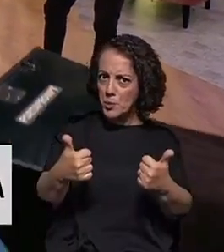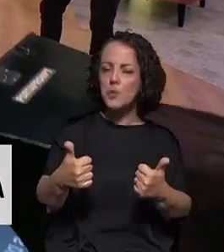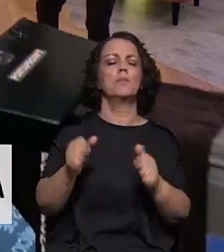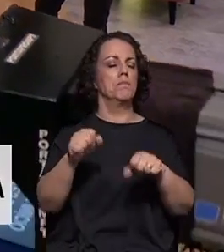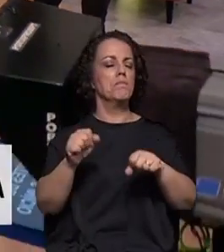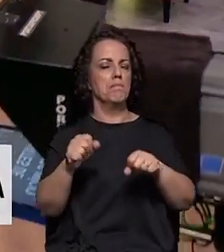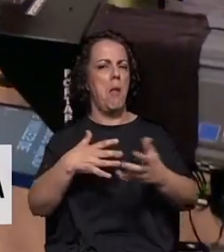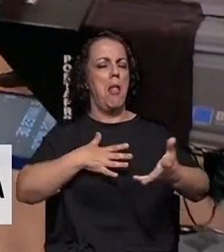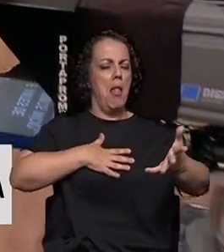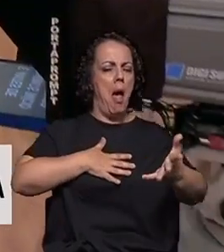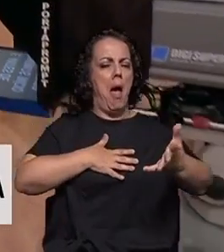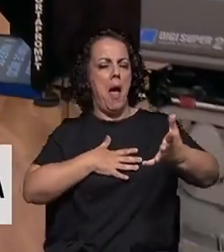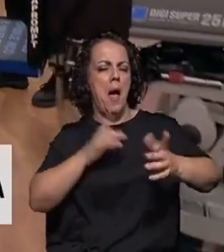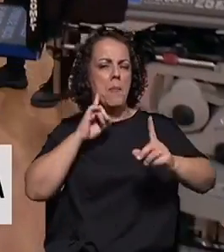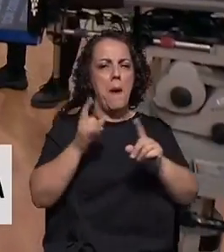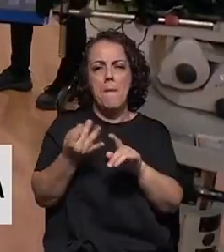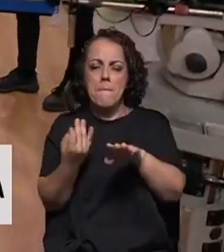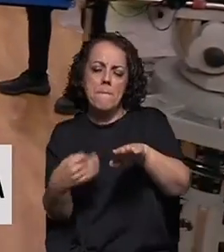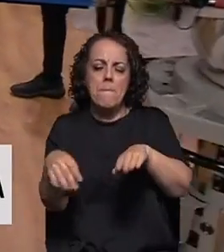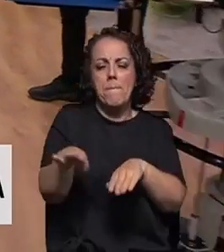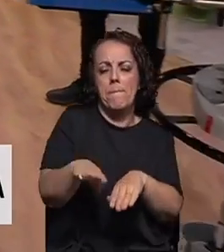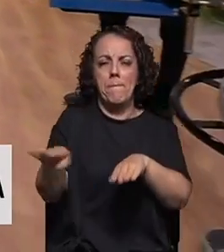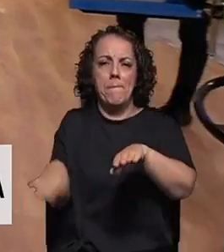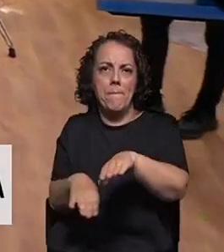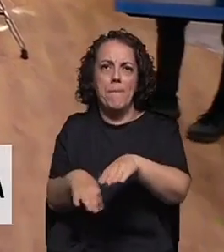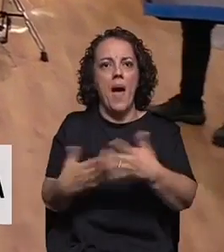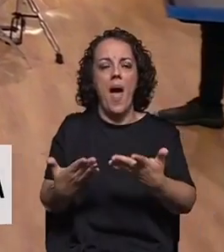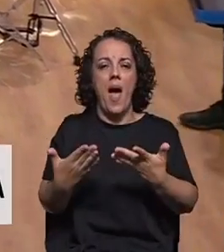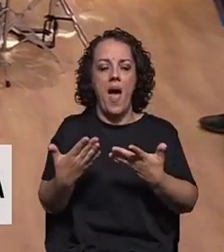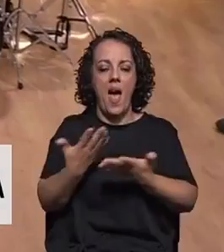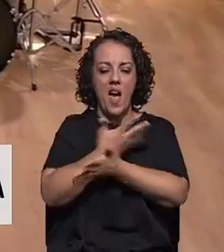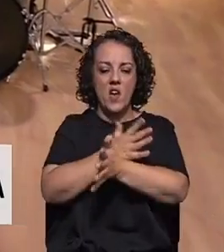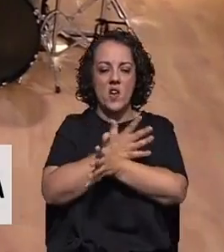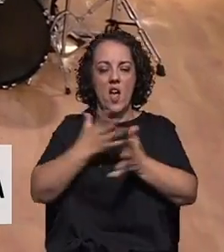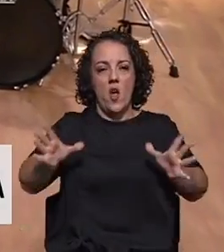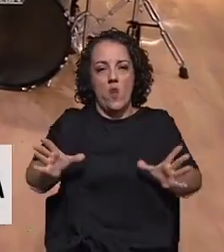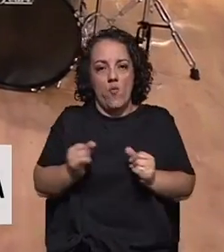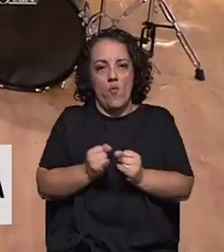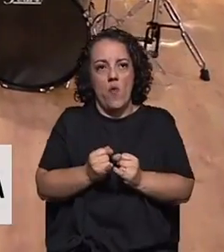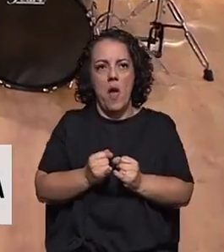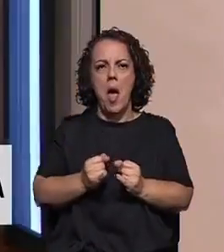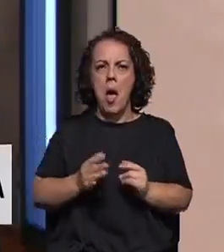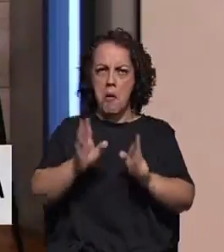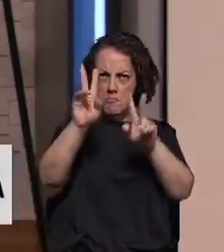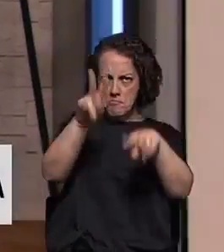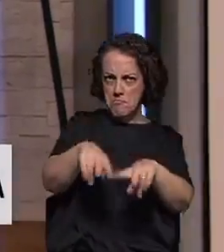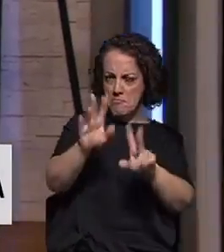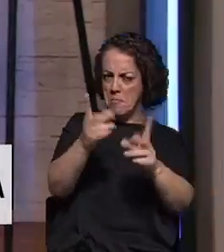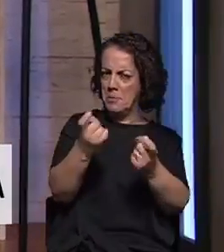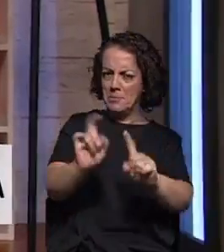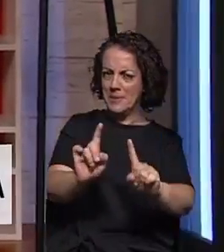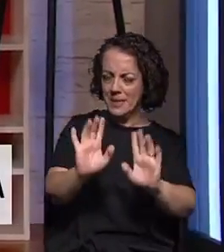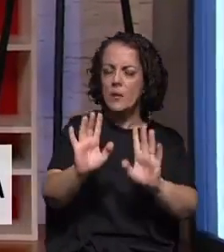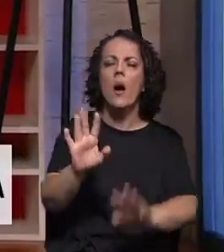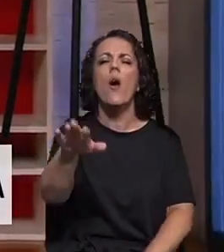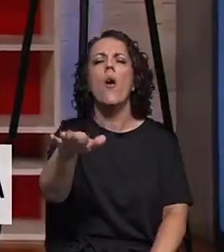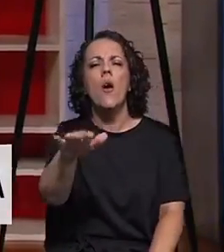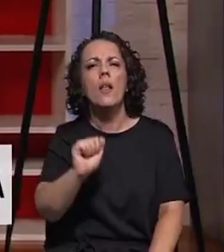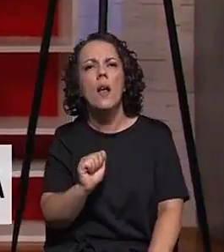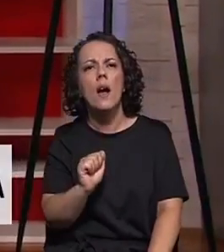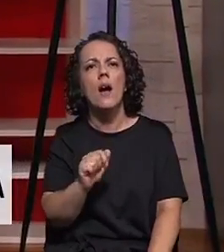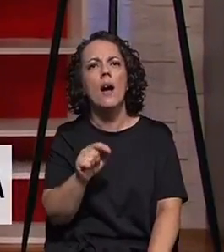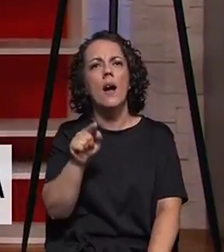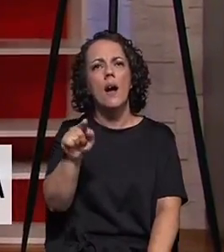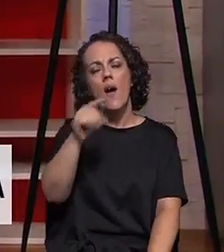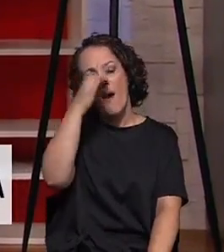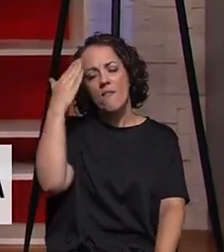quer dançar, isso é que é passinho à frente e atrás. É para queimar as calorias. Já vi que sim, não, não precisa, parece-me bem. Olha, diga-me cá uma coisa, como é que está a ser